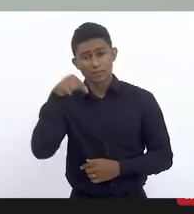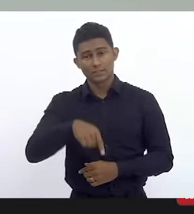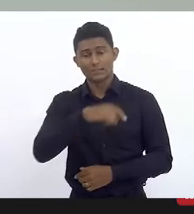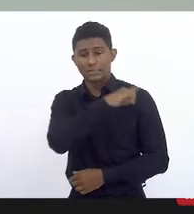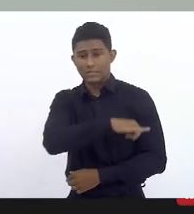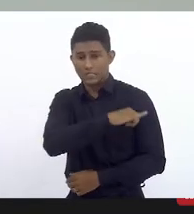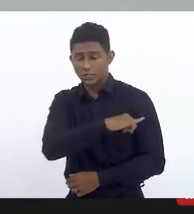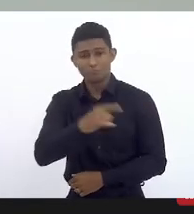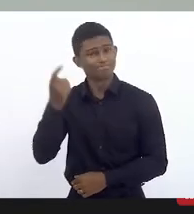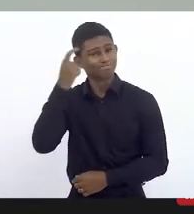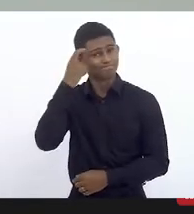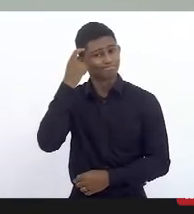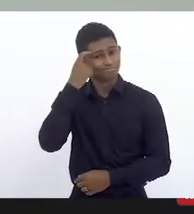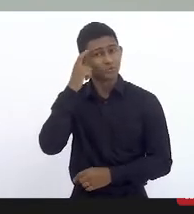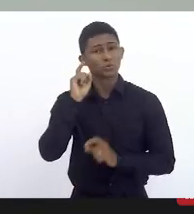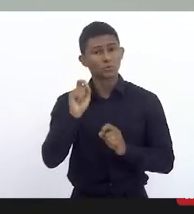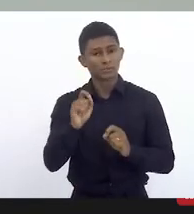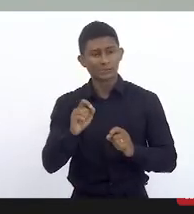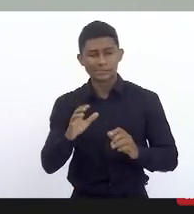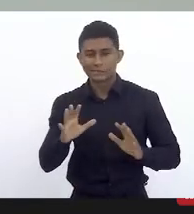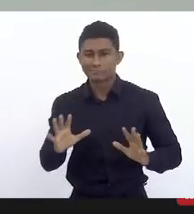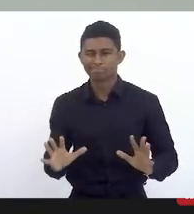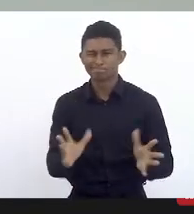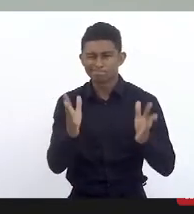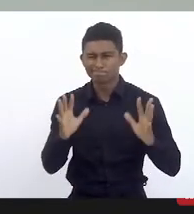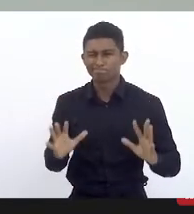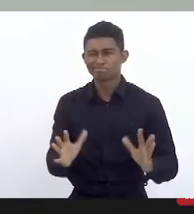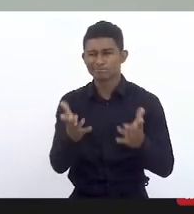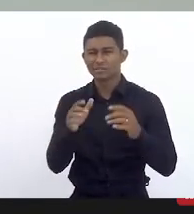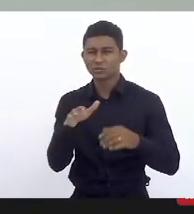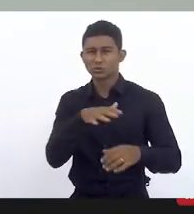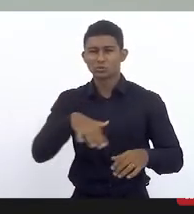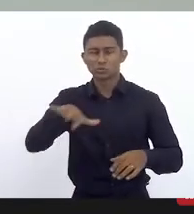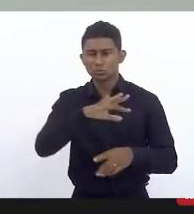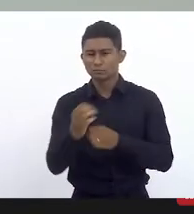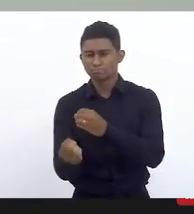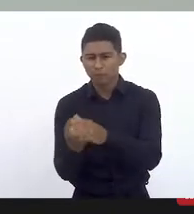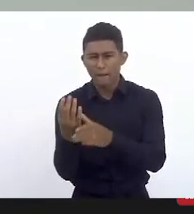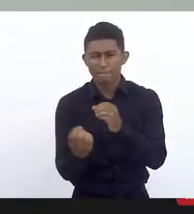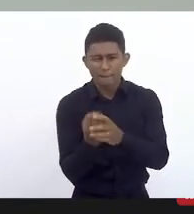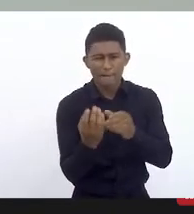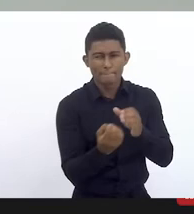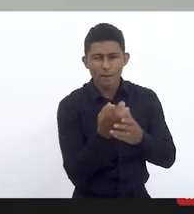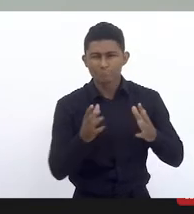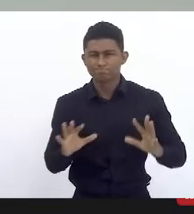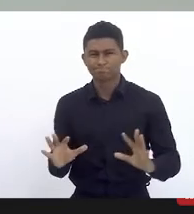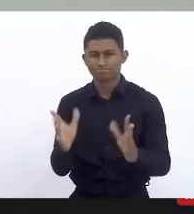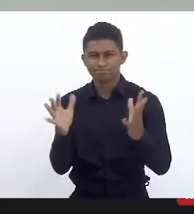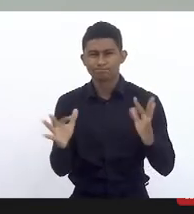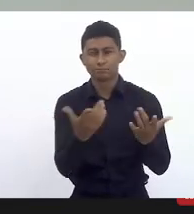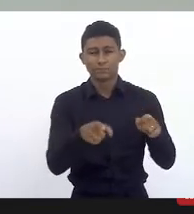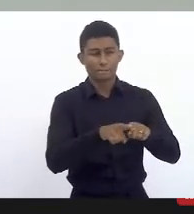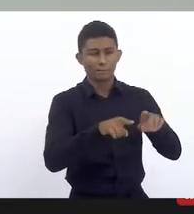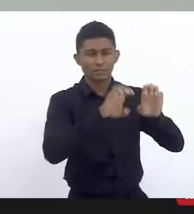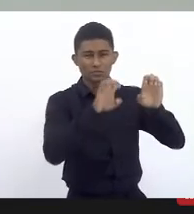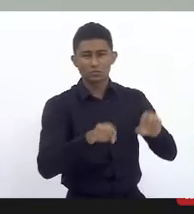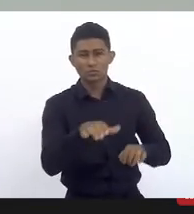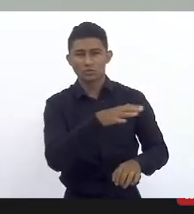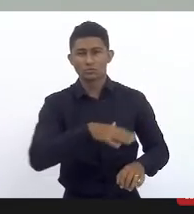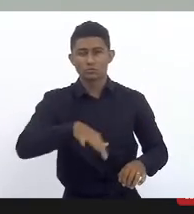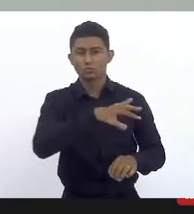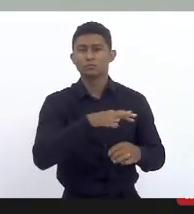pense em fomentar a cadeia produtiva e pense em fomentar a infraestrutura para